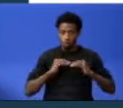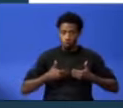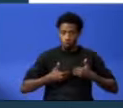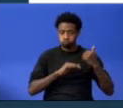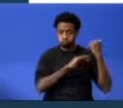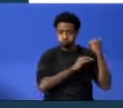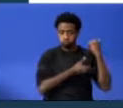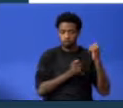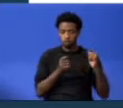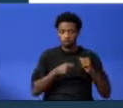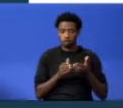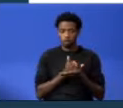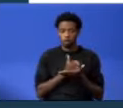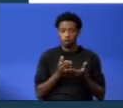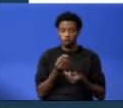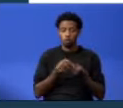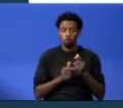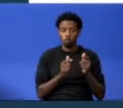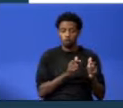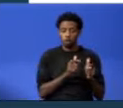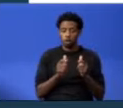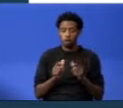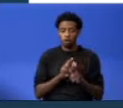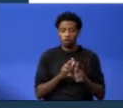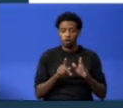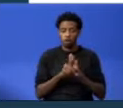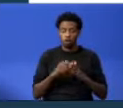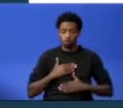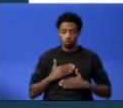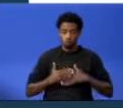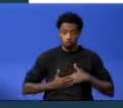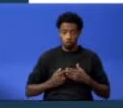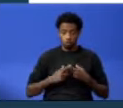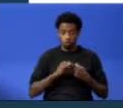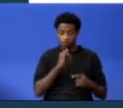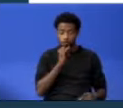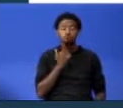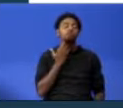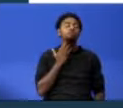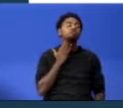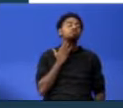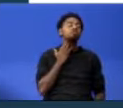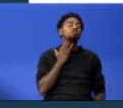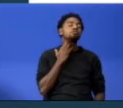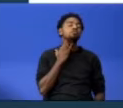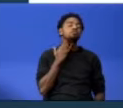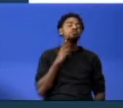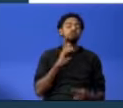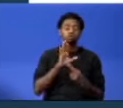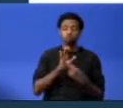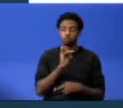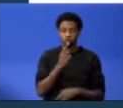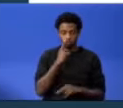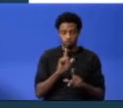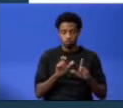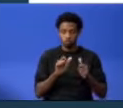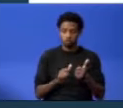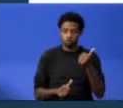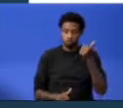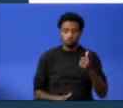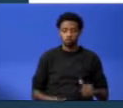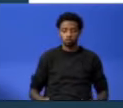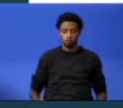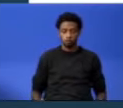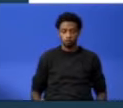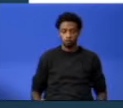você separa ele em regiões diferentes do corpo. Por exemplo, a gente tem a representação da figura, então essa